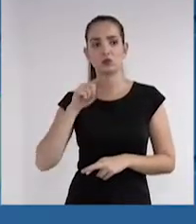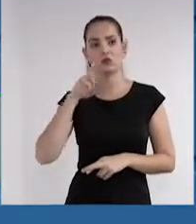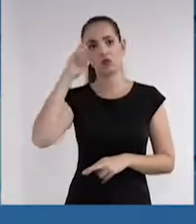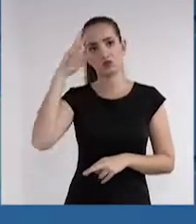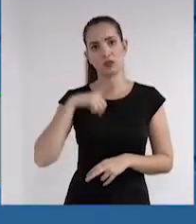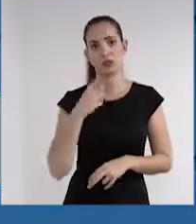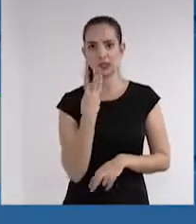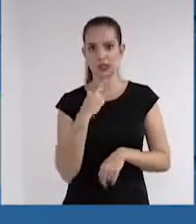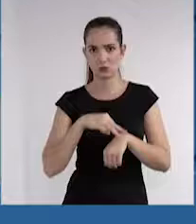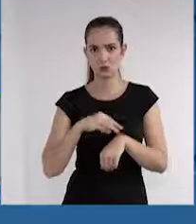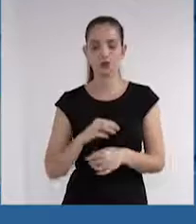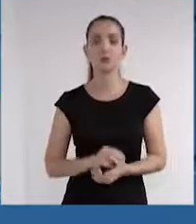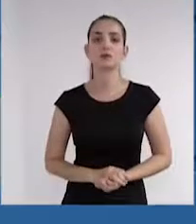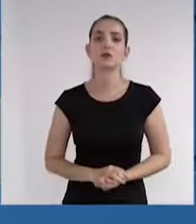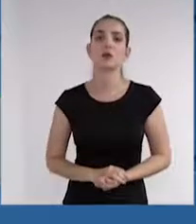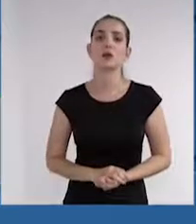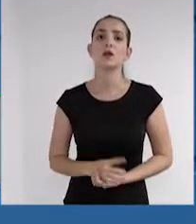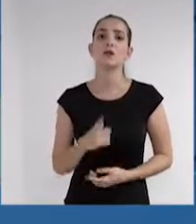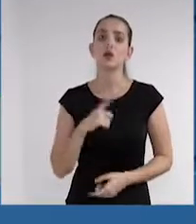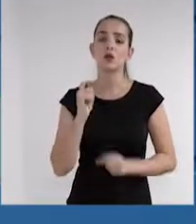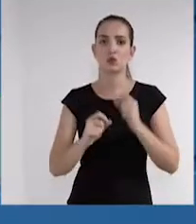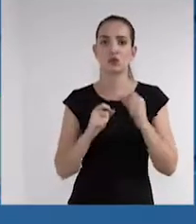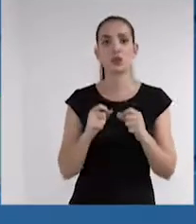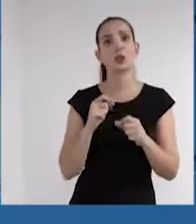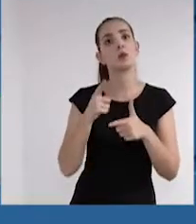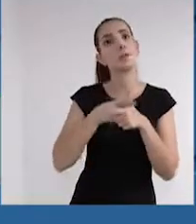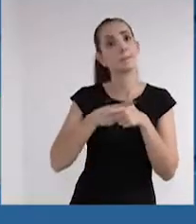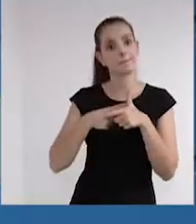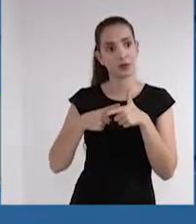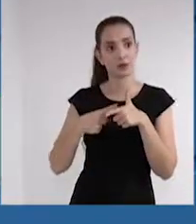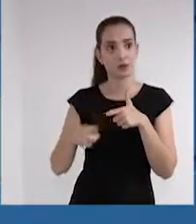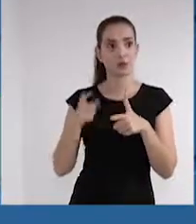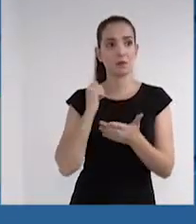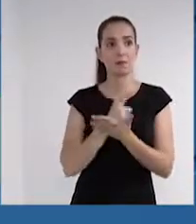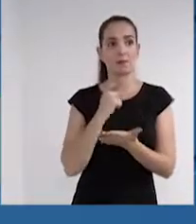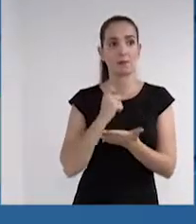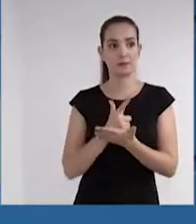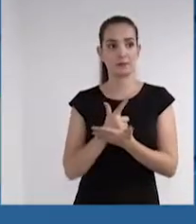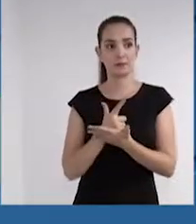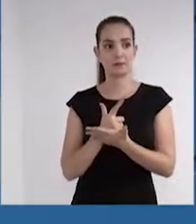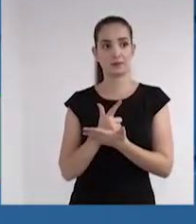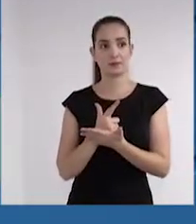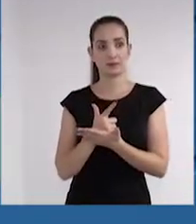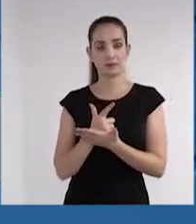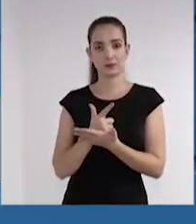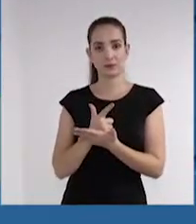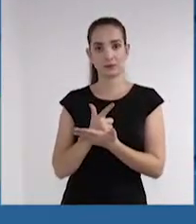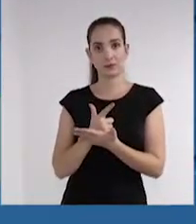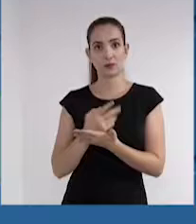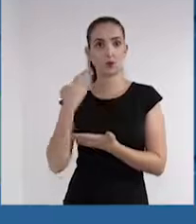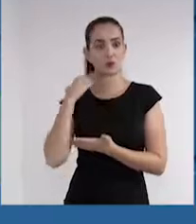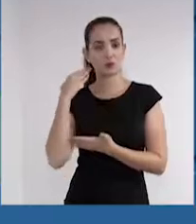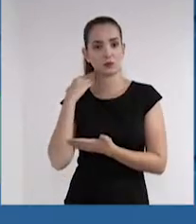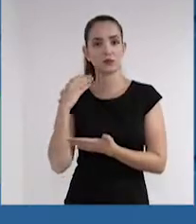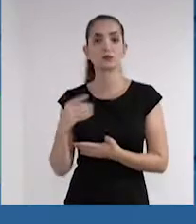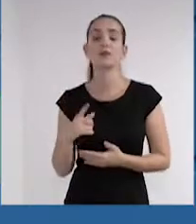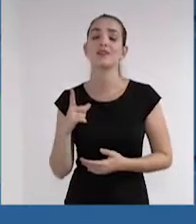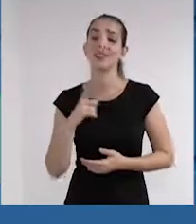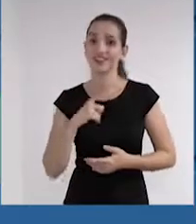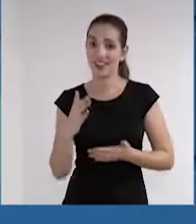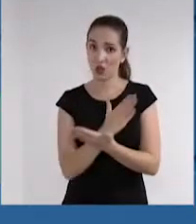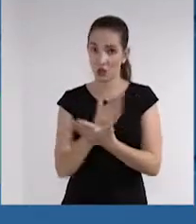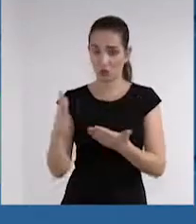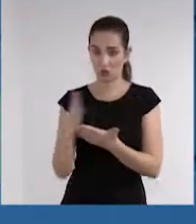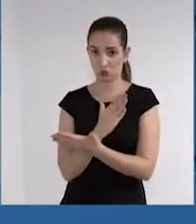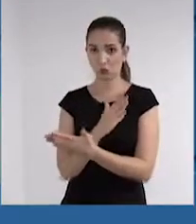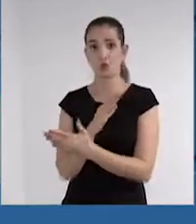exemplo, em relação aos financiamentos, existem duas situações. Tem financiamento que existe garantia real, que é a partir do momento em que o assentamento